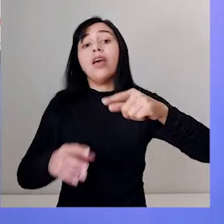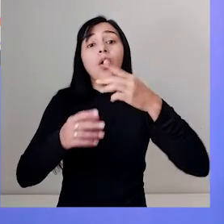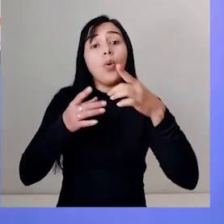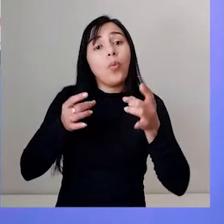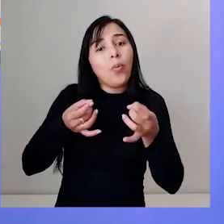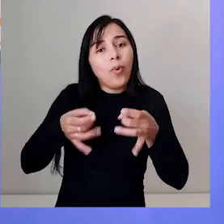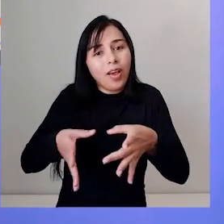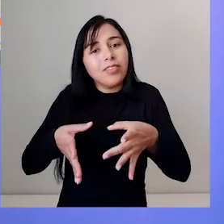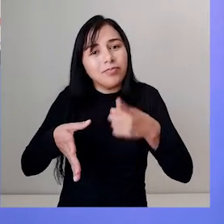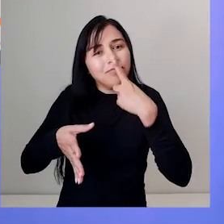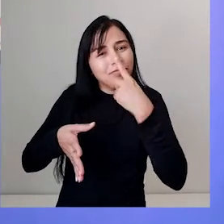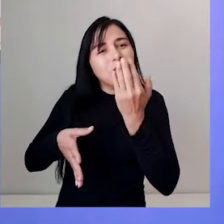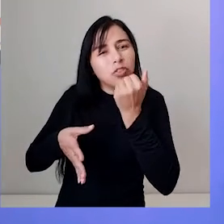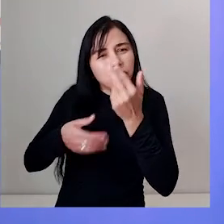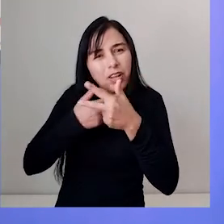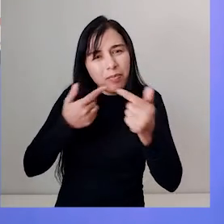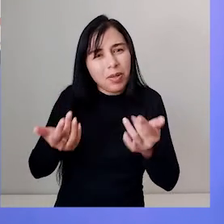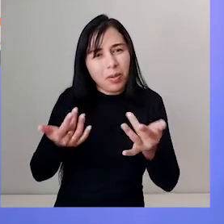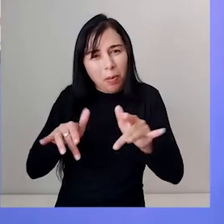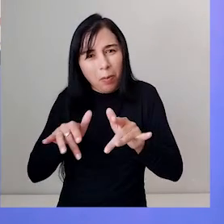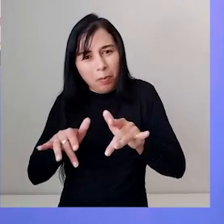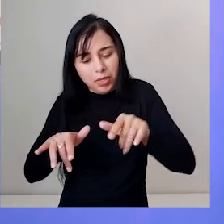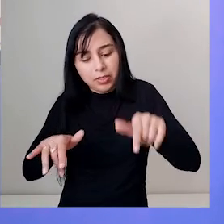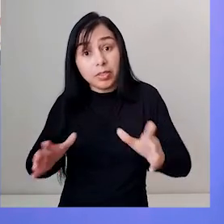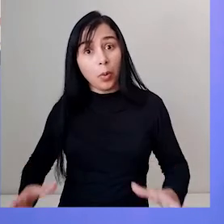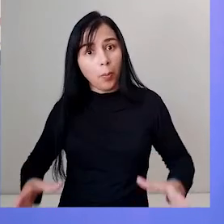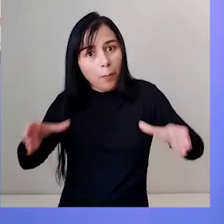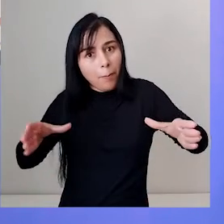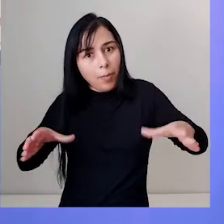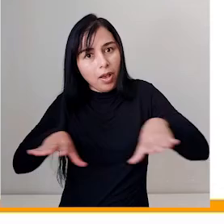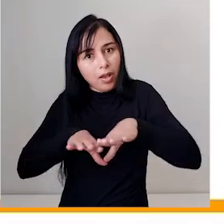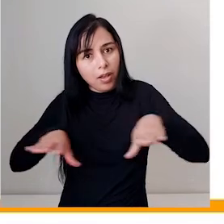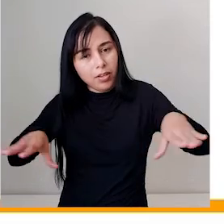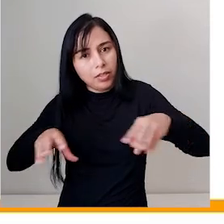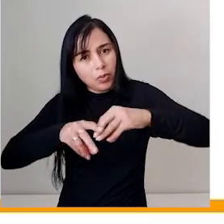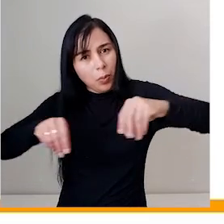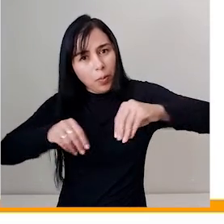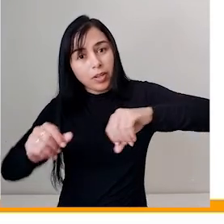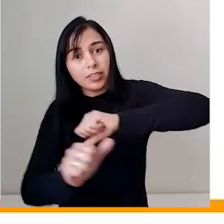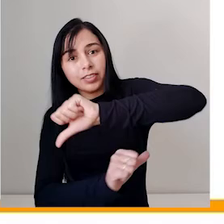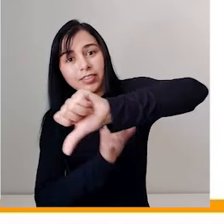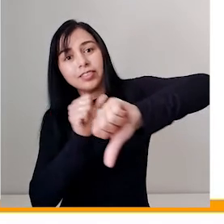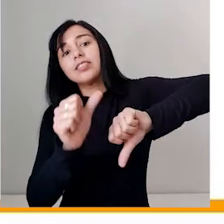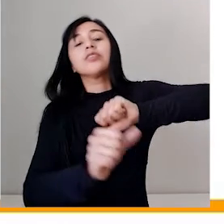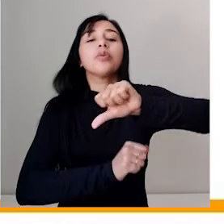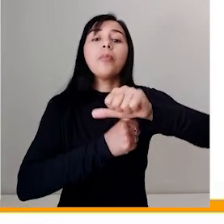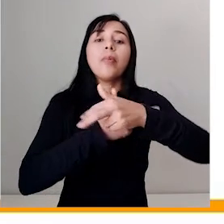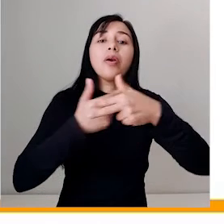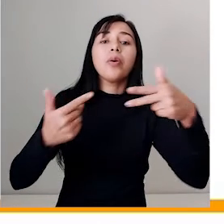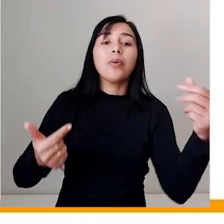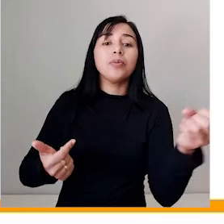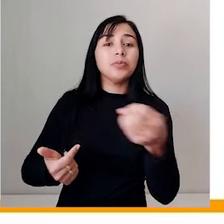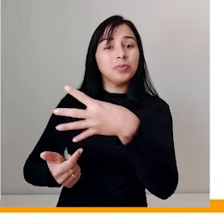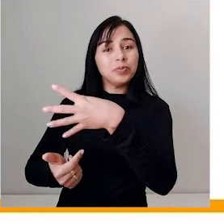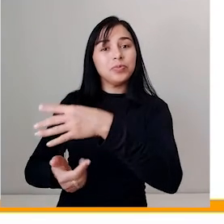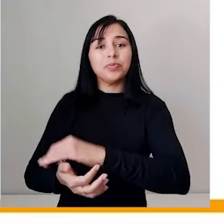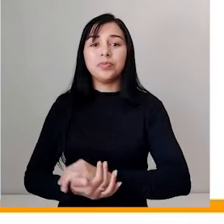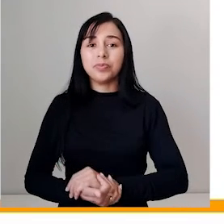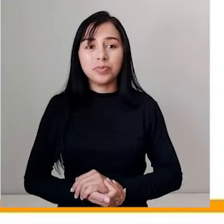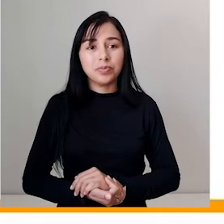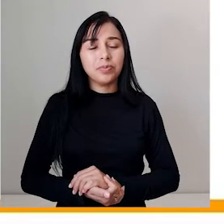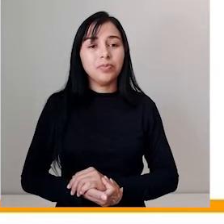descartados podem se transformar em outros produtos. Aqui nós podemos ver o ciclo da matéria